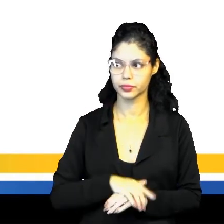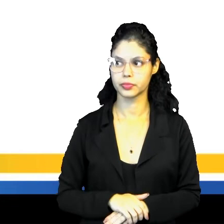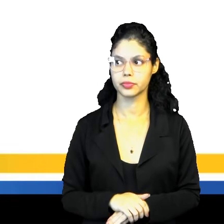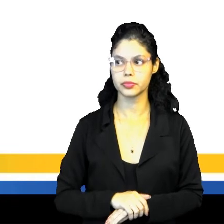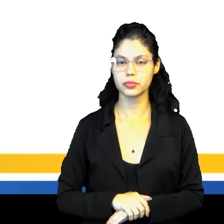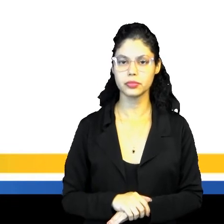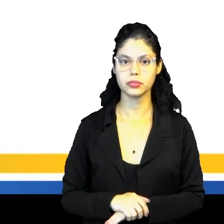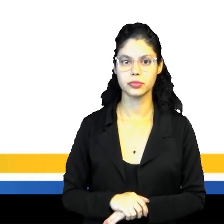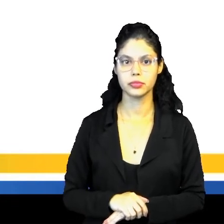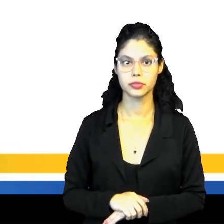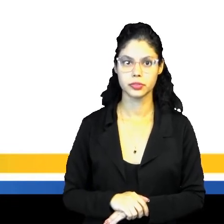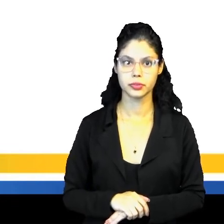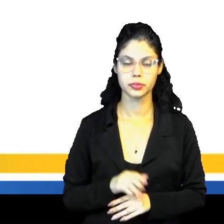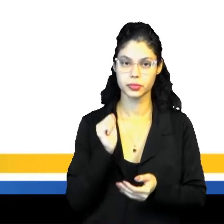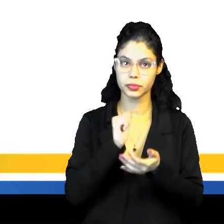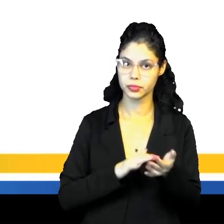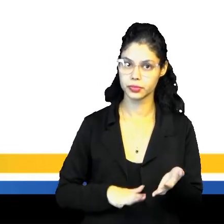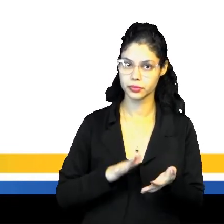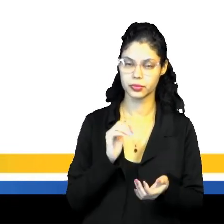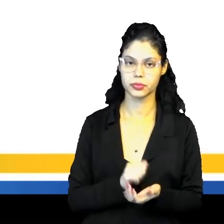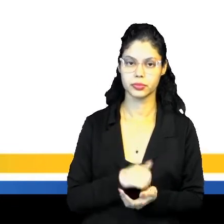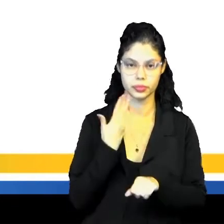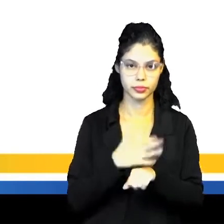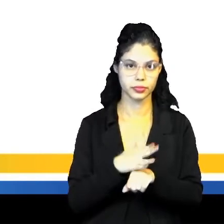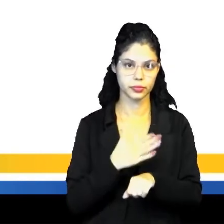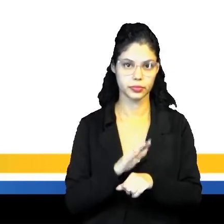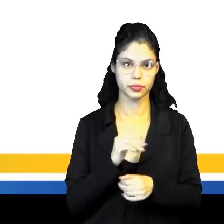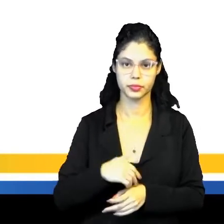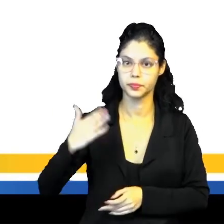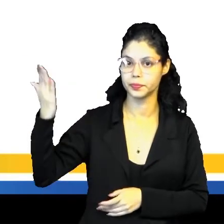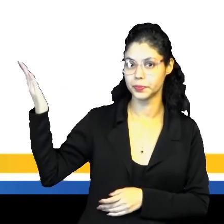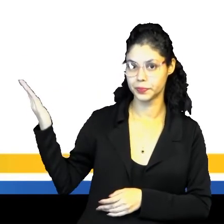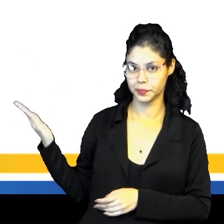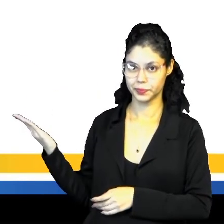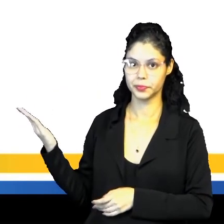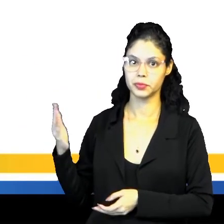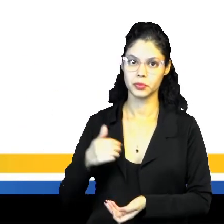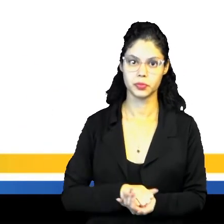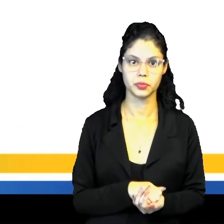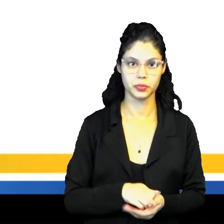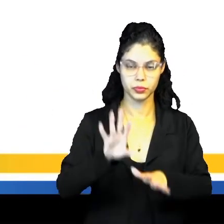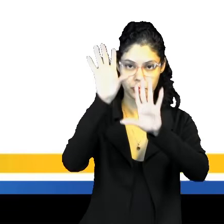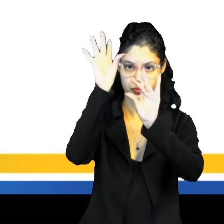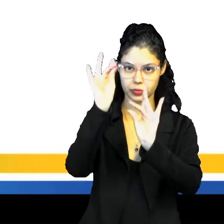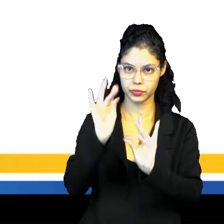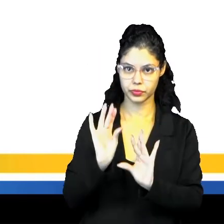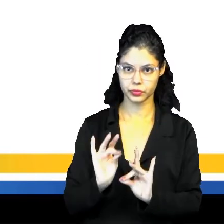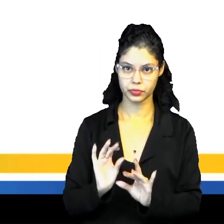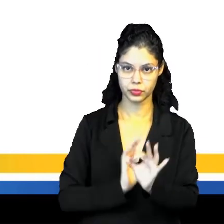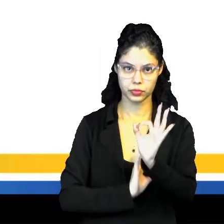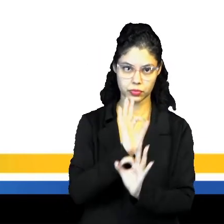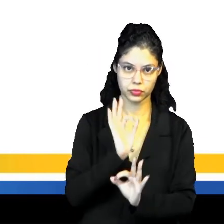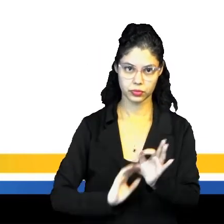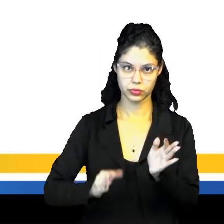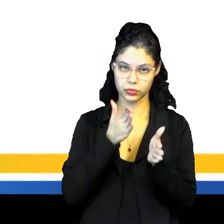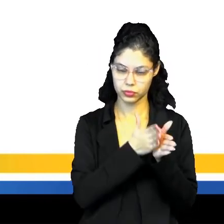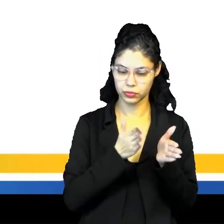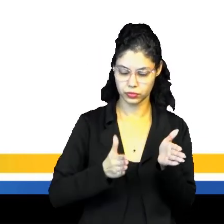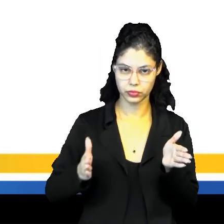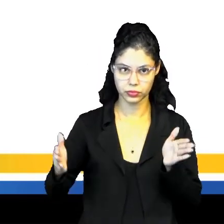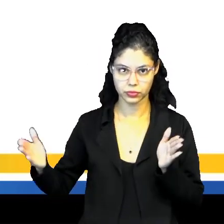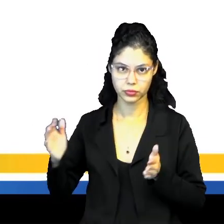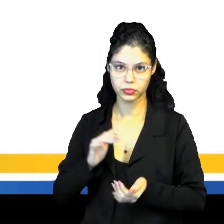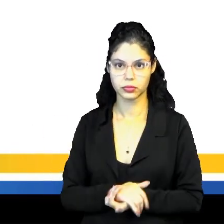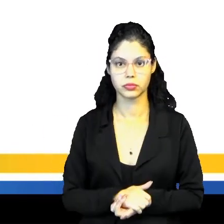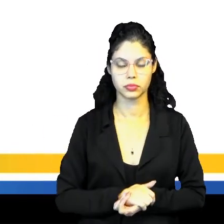tá? Que nós temos uma atividadezinha prática, né? E aí nós temos que destacar ali, colocar em ordem cronológica ali, né, pelo